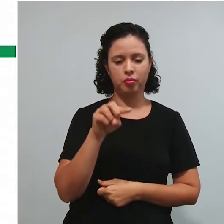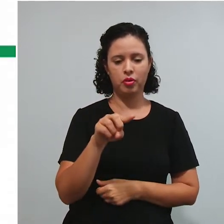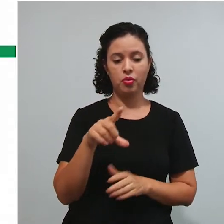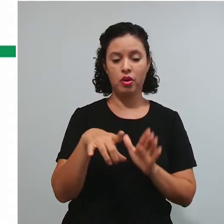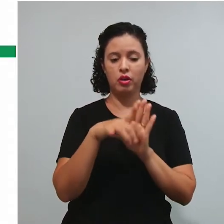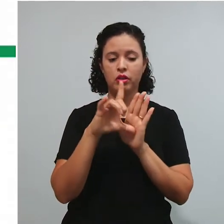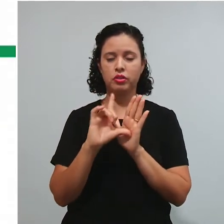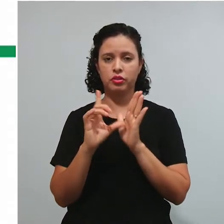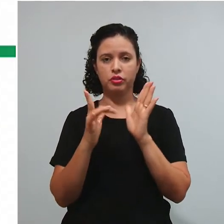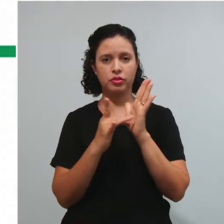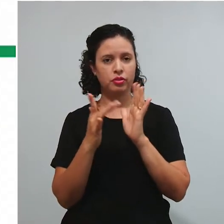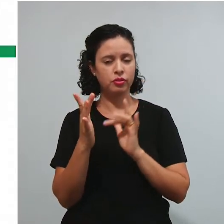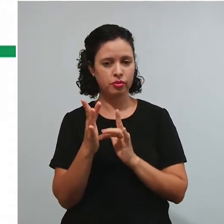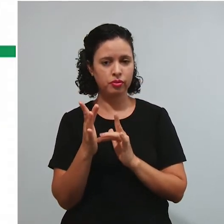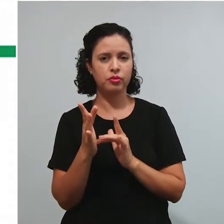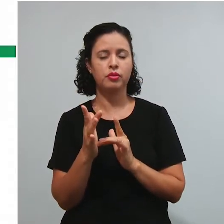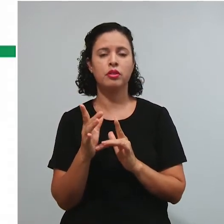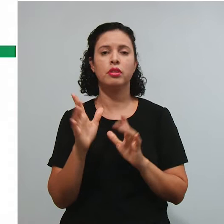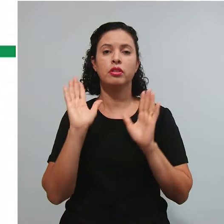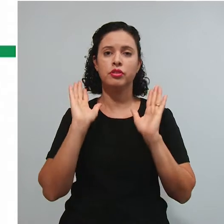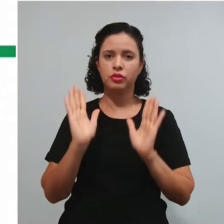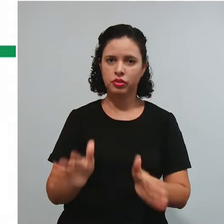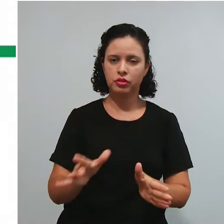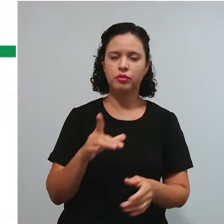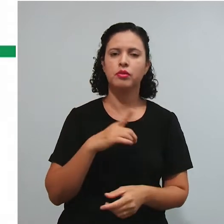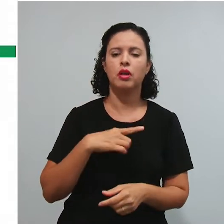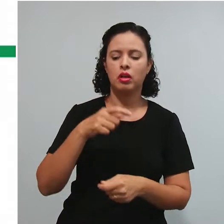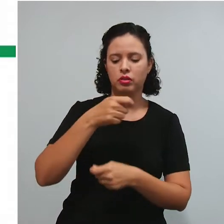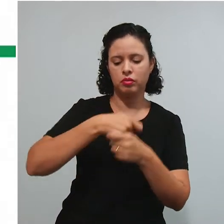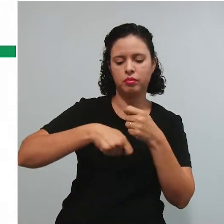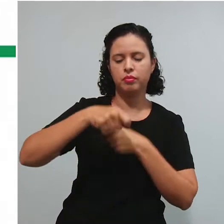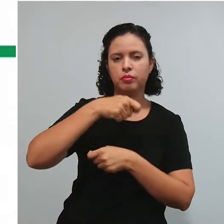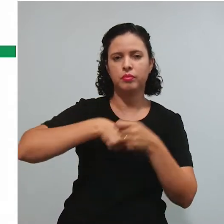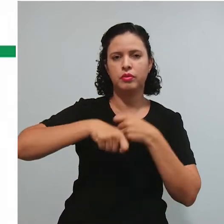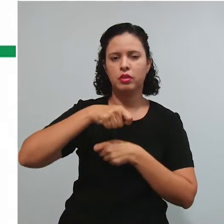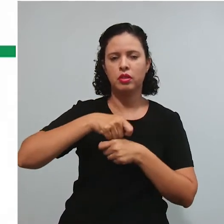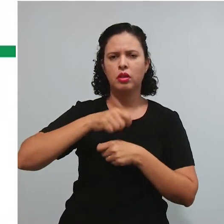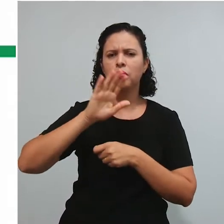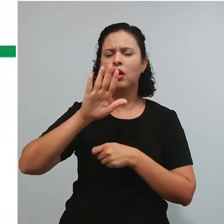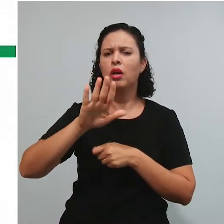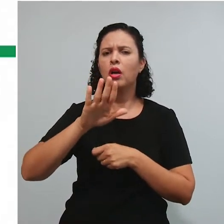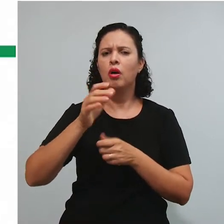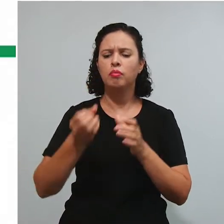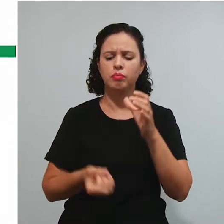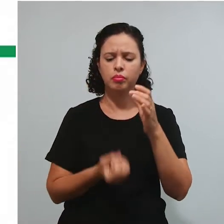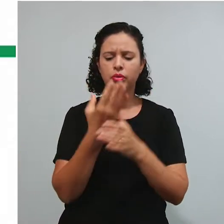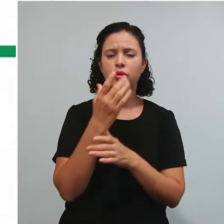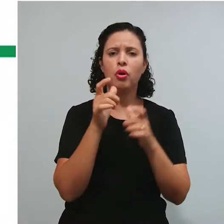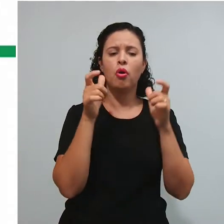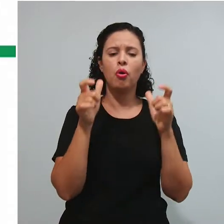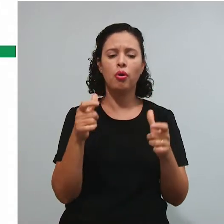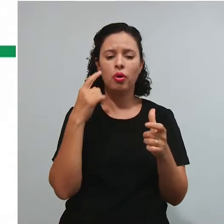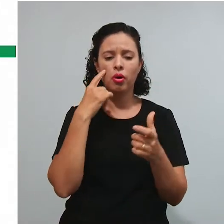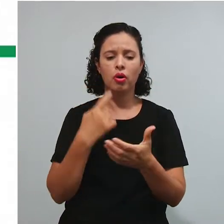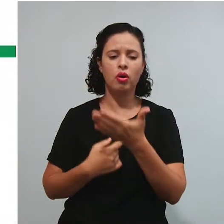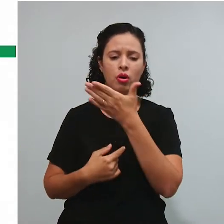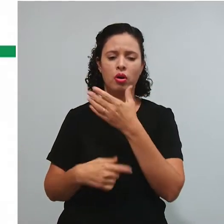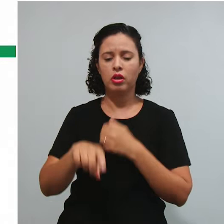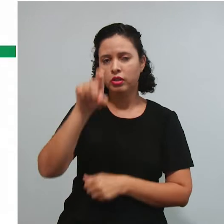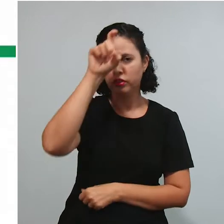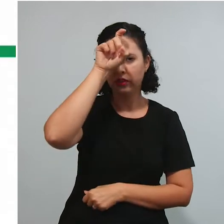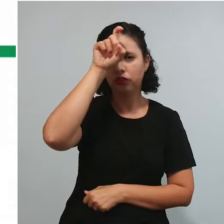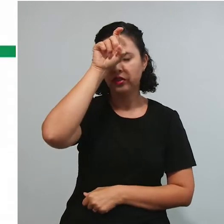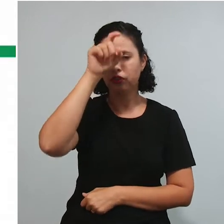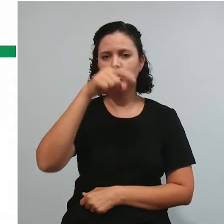anos antes de Cristo, a administração ela foi desenvolvida nessas regiões aqui, Suméria,